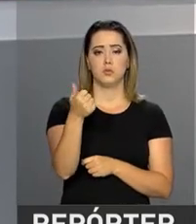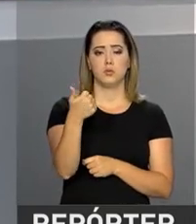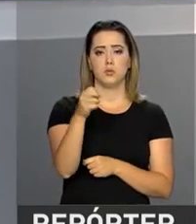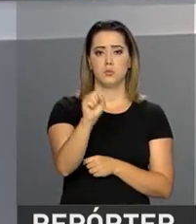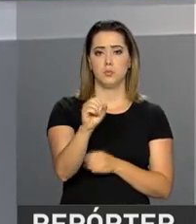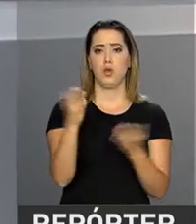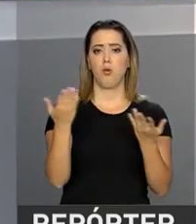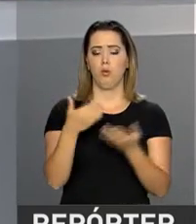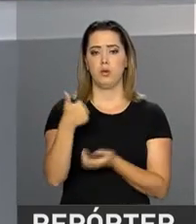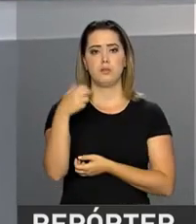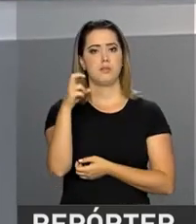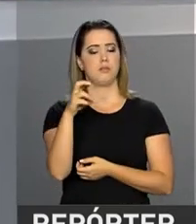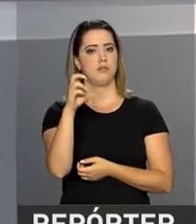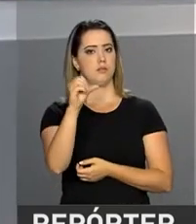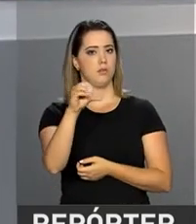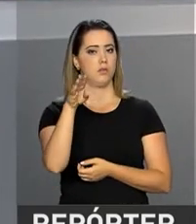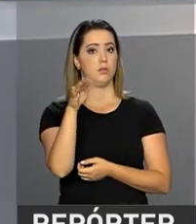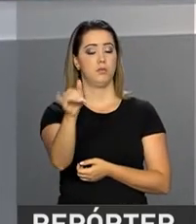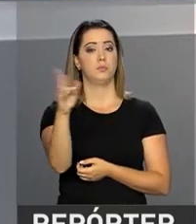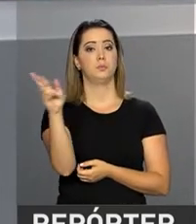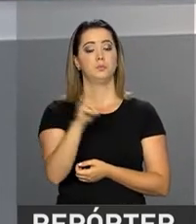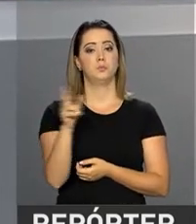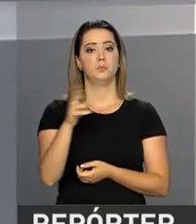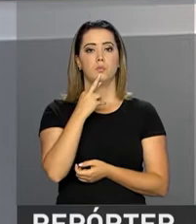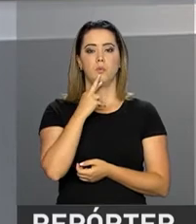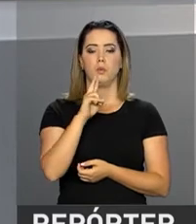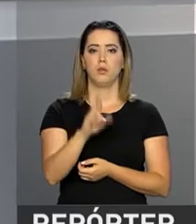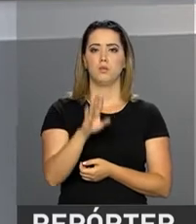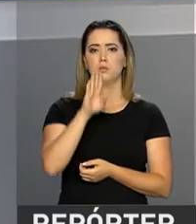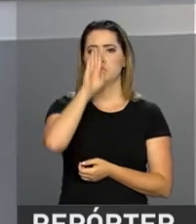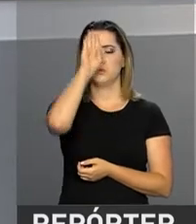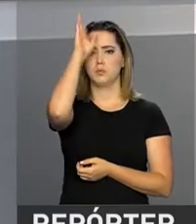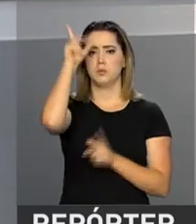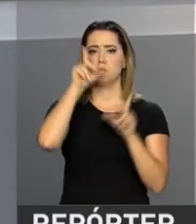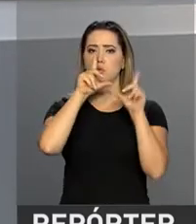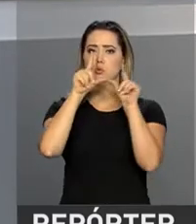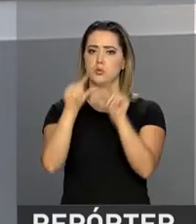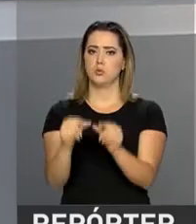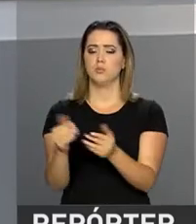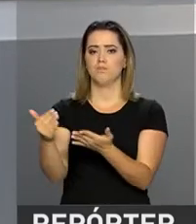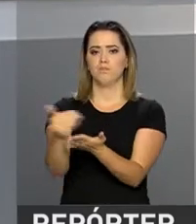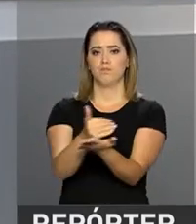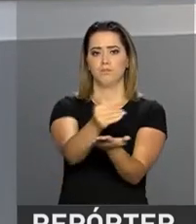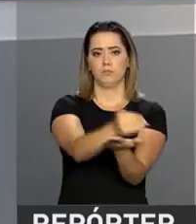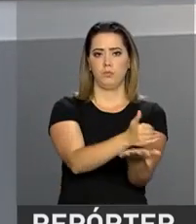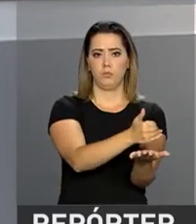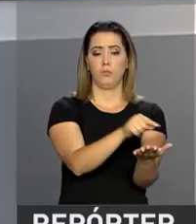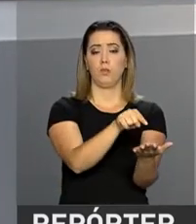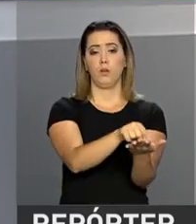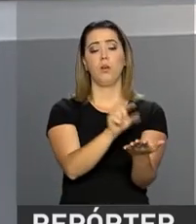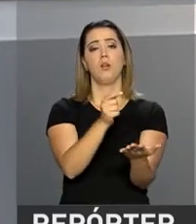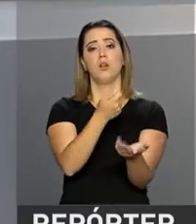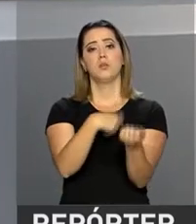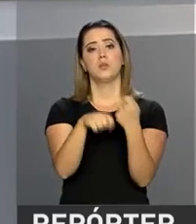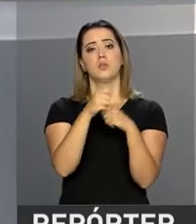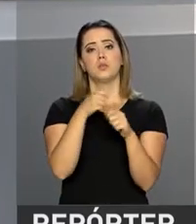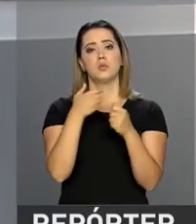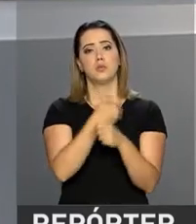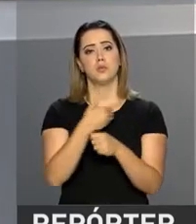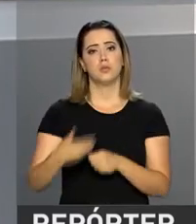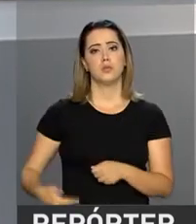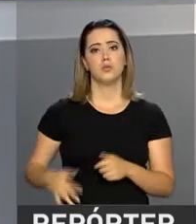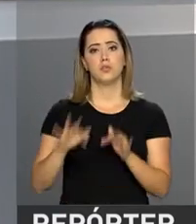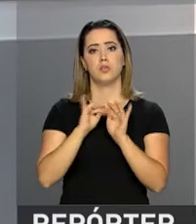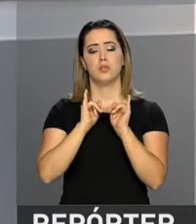em 159 bilhões de reais resultado principalmente da queda de arrecadação para economizar o governo